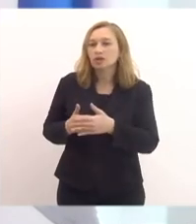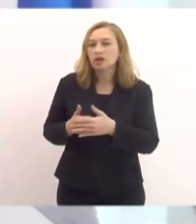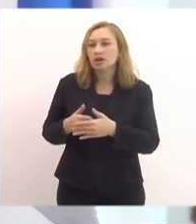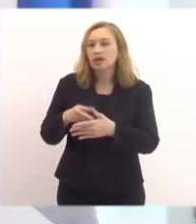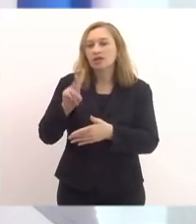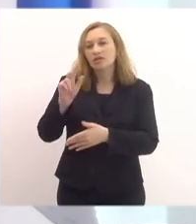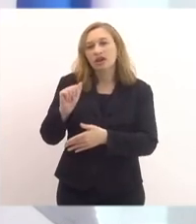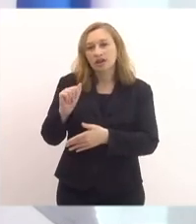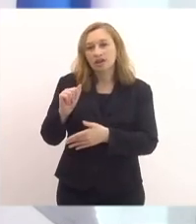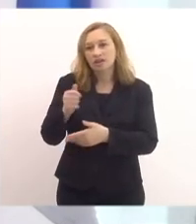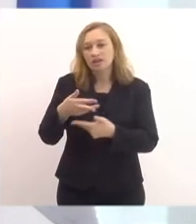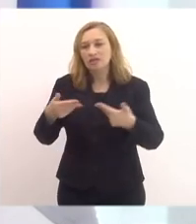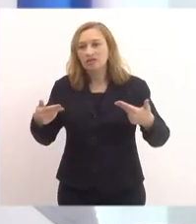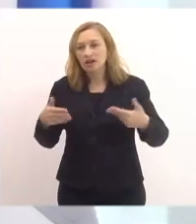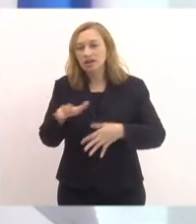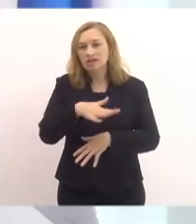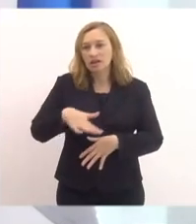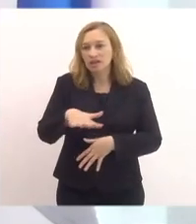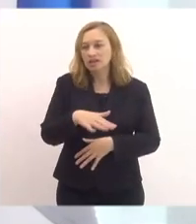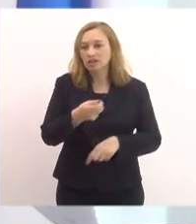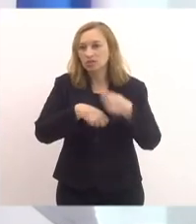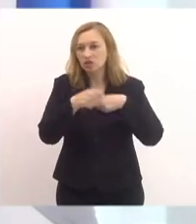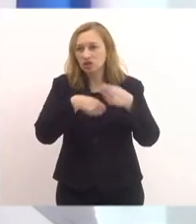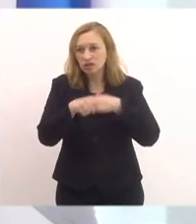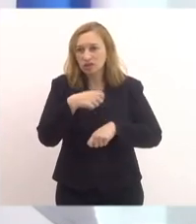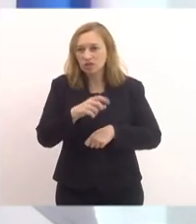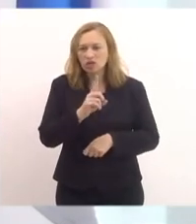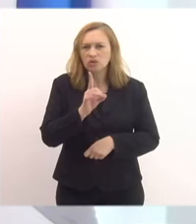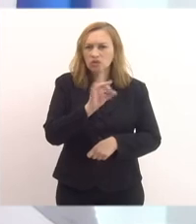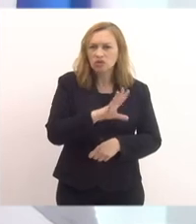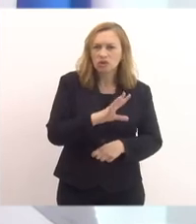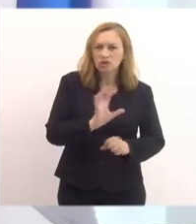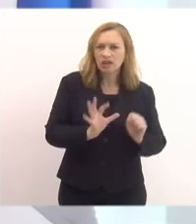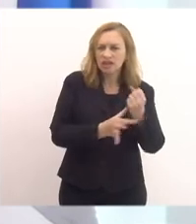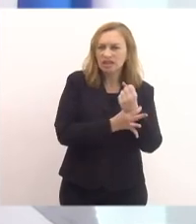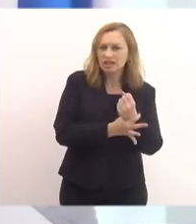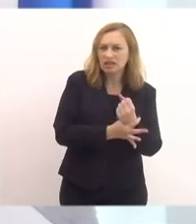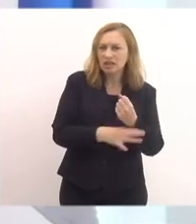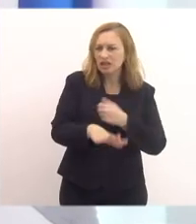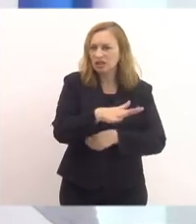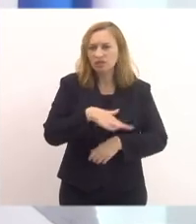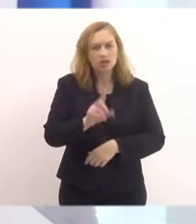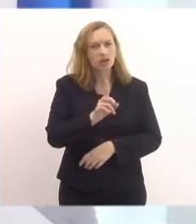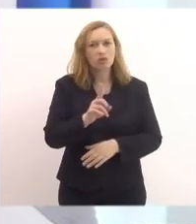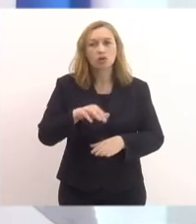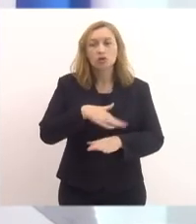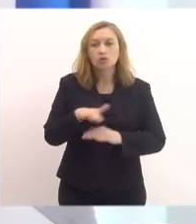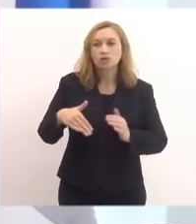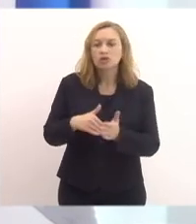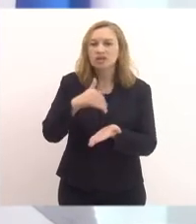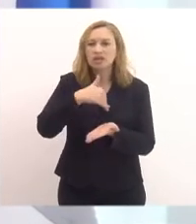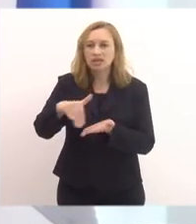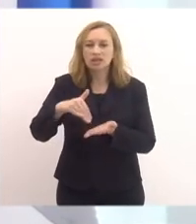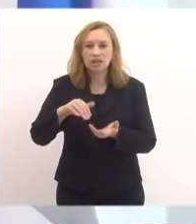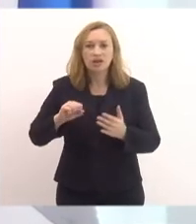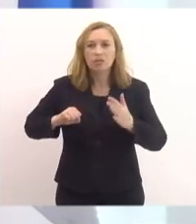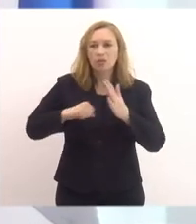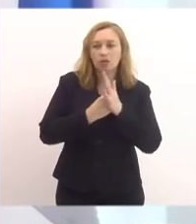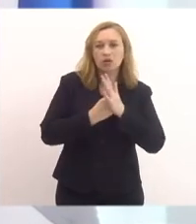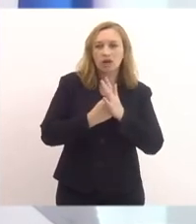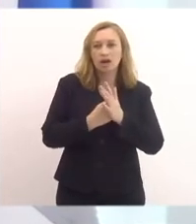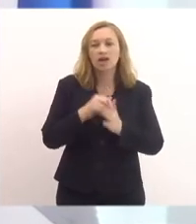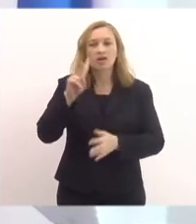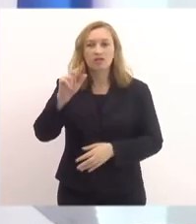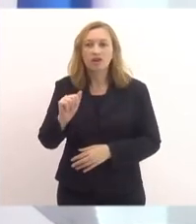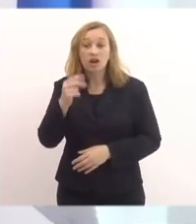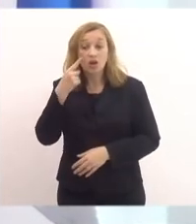vagas em muitos setores da administração. Foi só nas forças de segurança. Todas as secretarias bloquearam vagas. Eu vivi